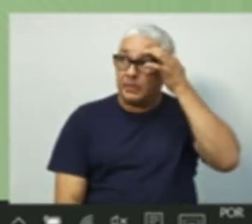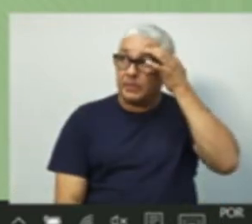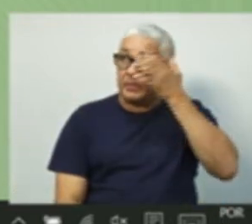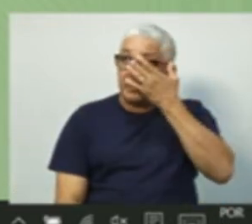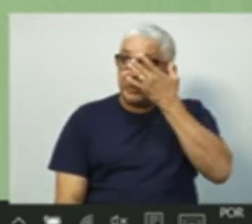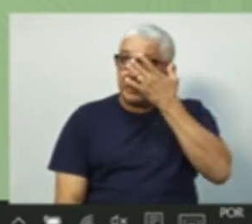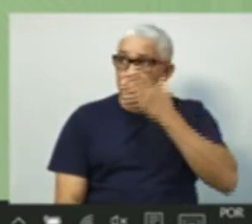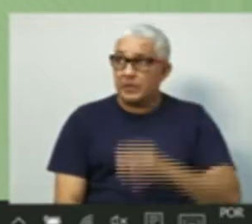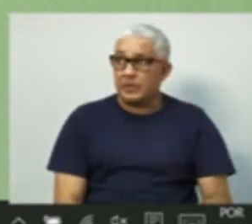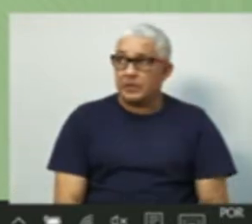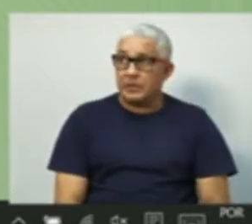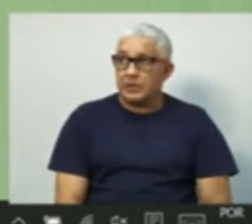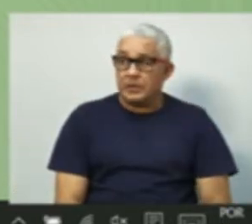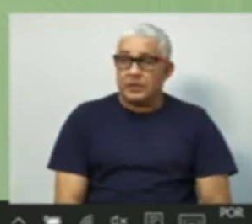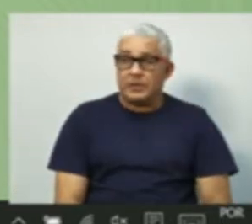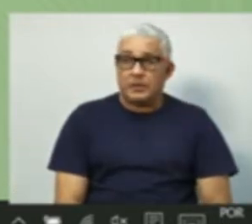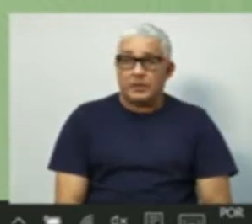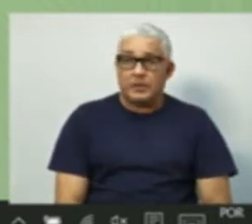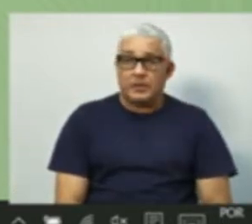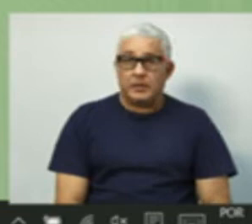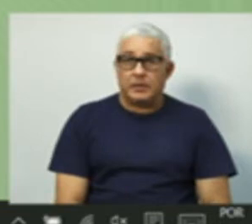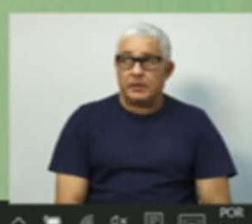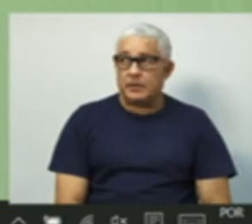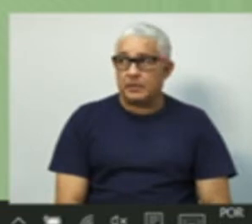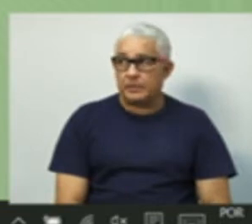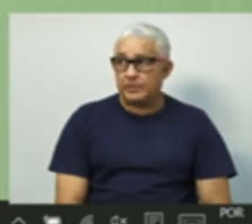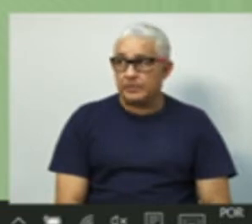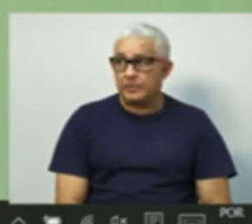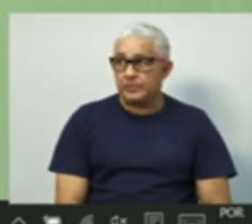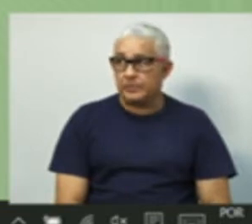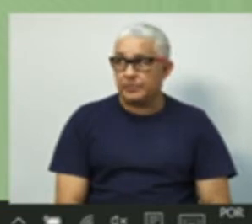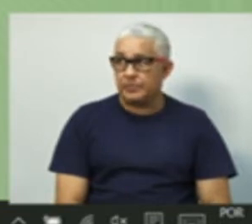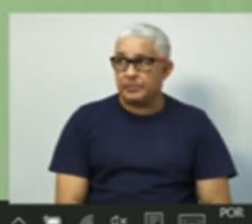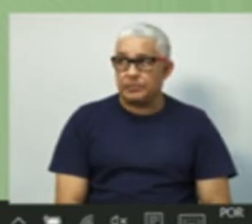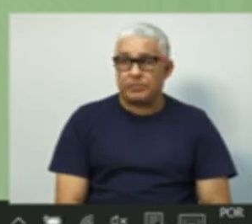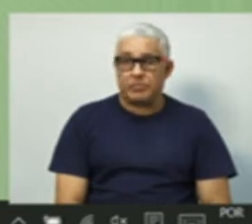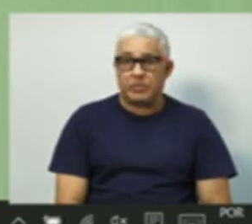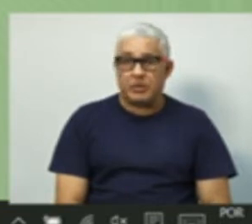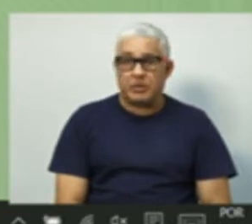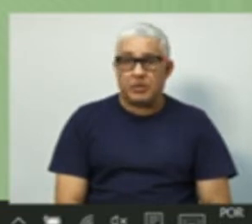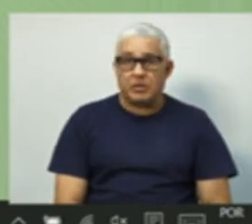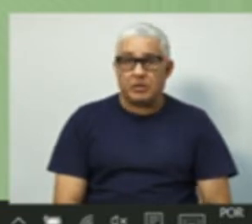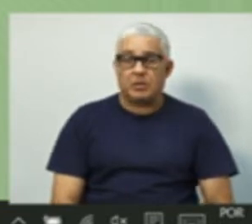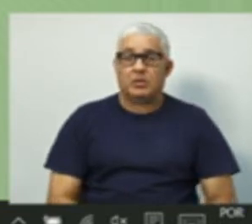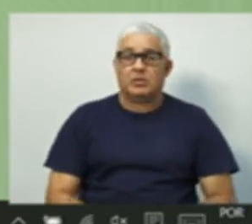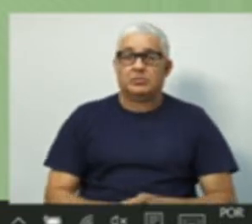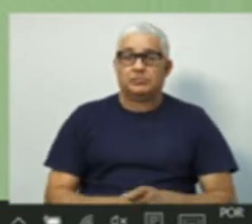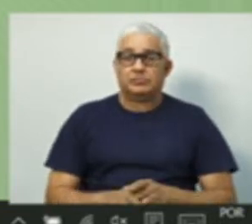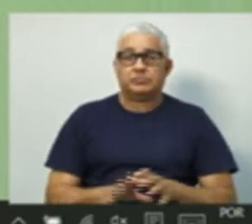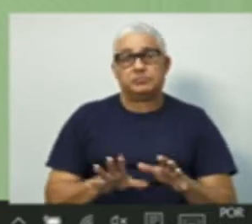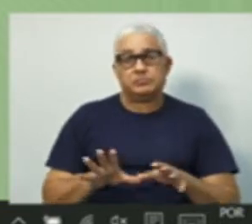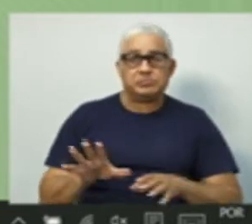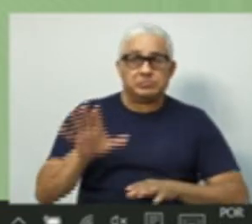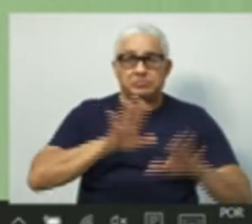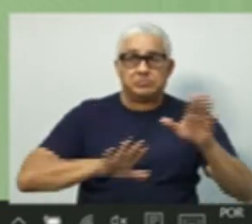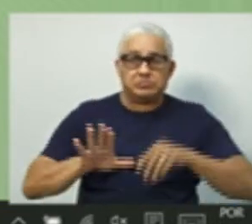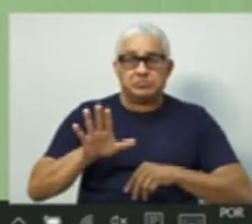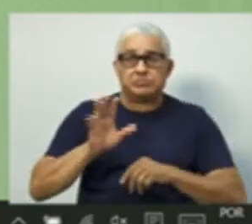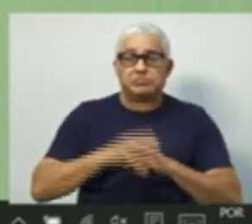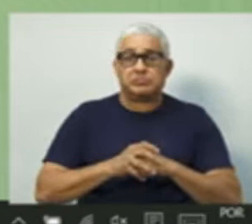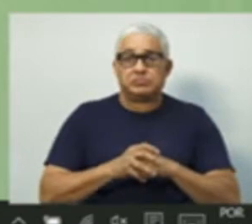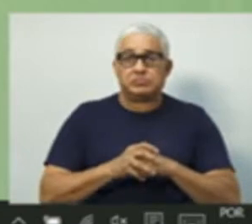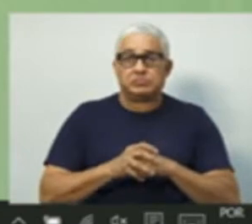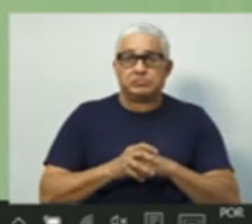se atende ao território que eu tenho, ou se ele vai poder expandir. Ou então eu estou expandindo demais, eu não